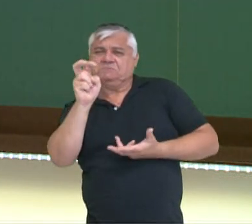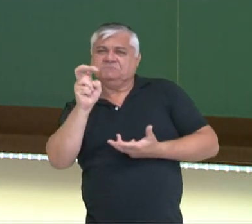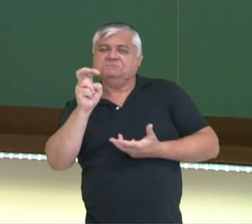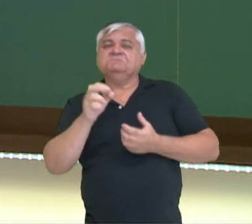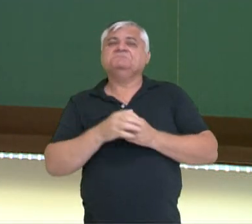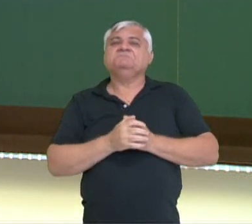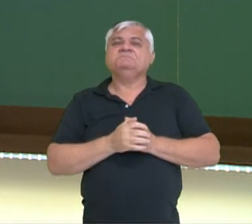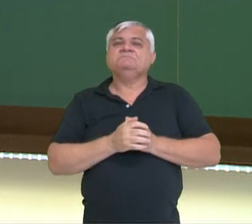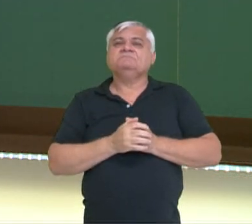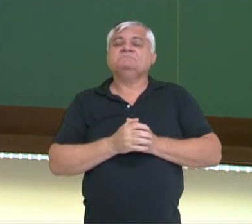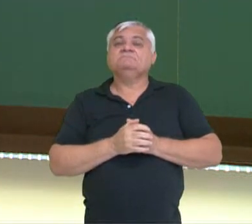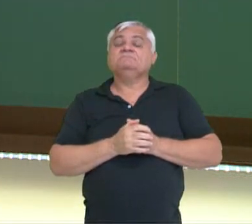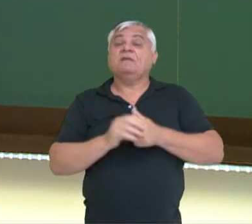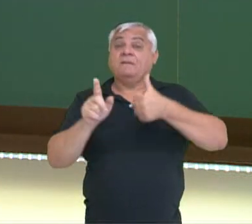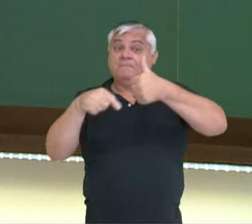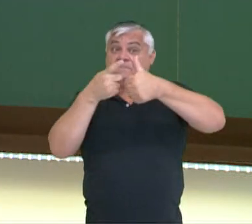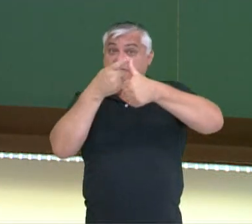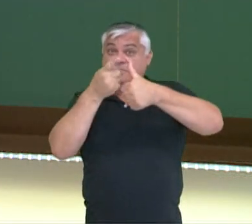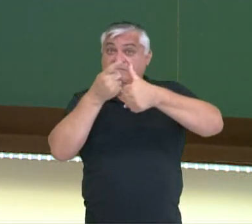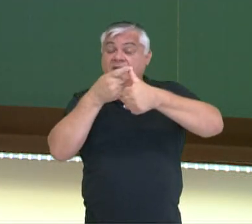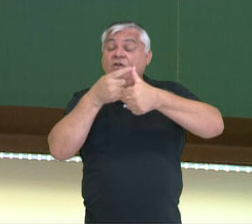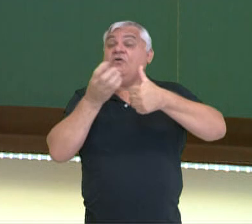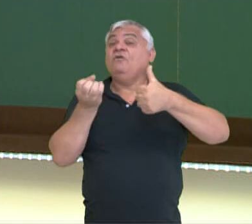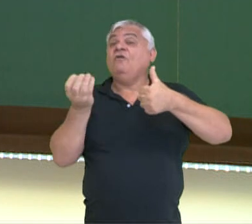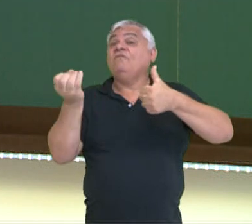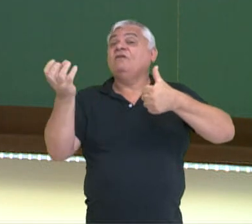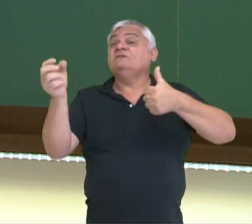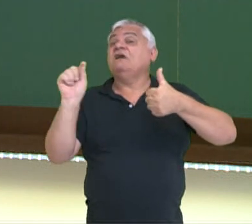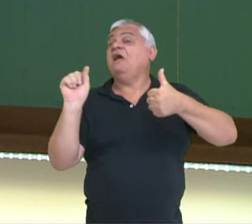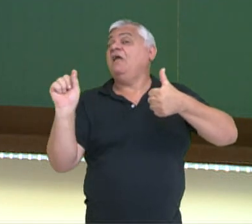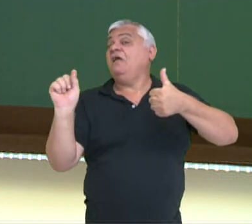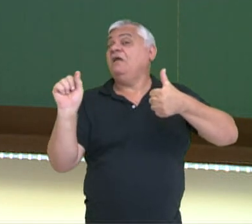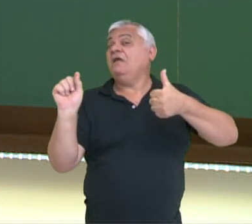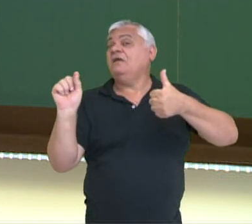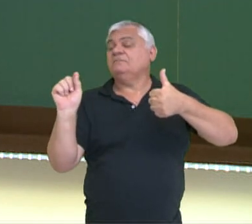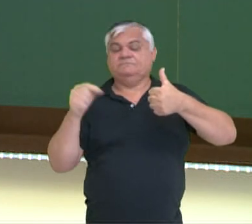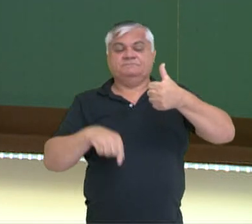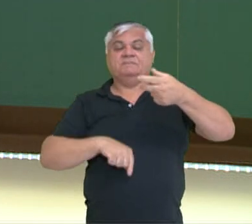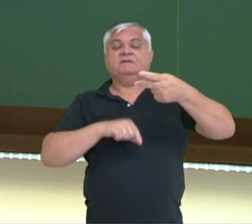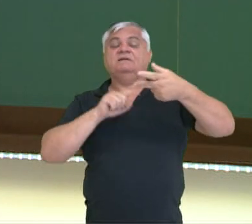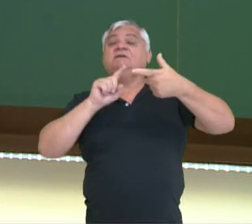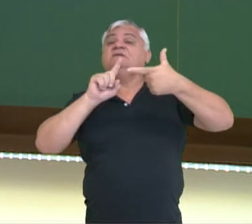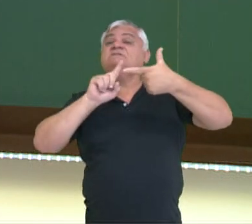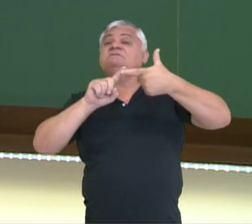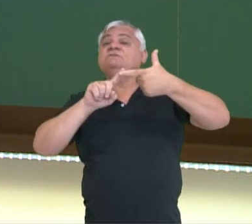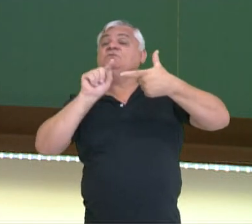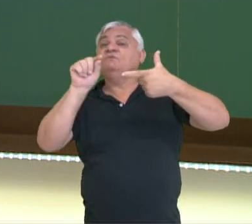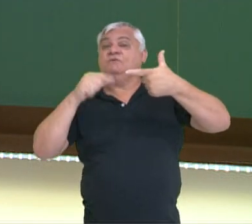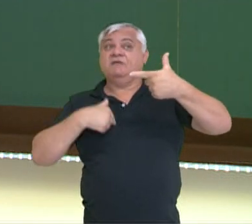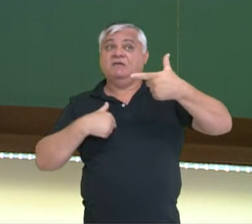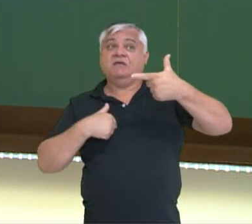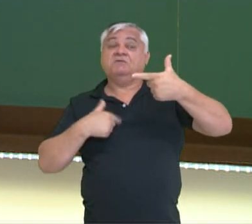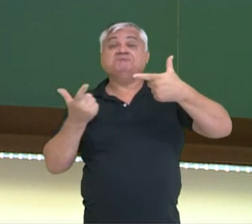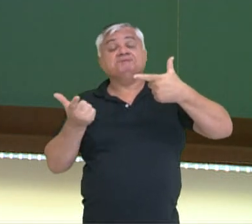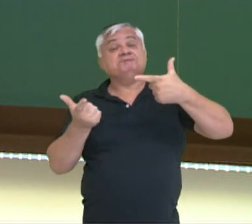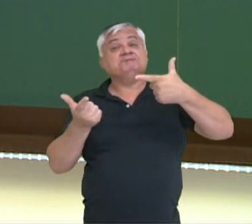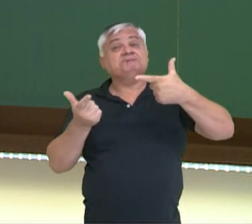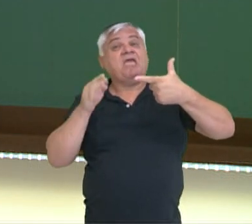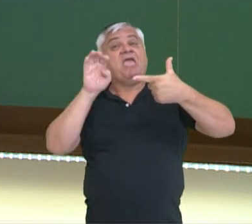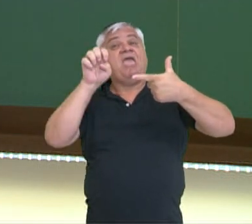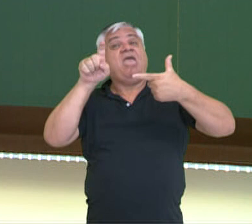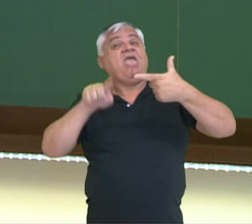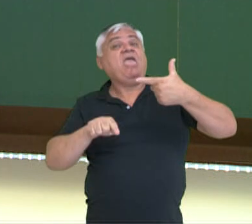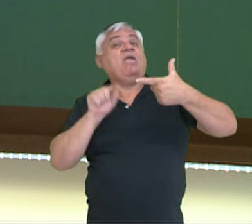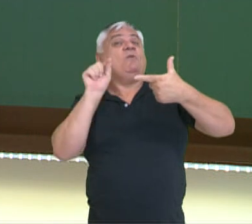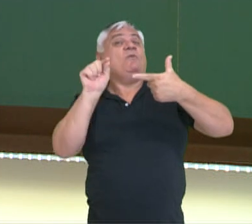E o primeiro começa viajares. No segundo verso também inicia-se com es.